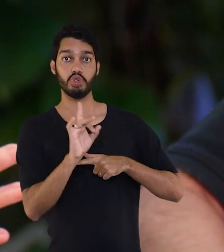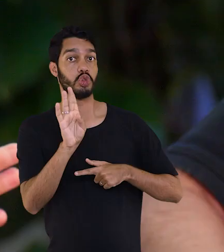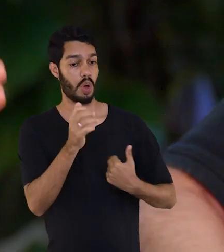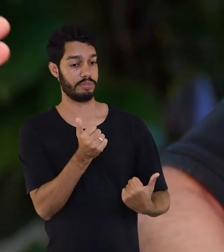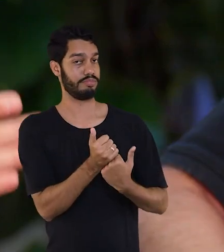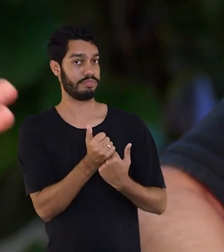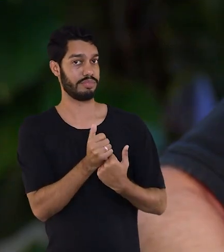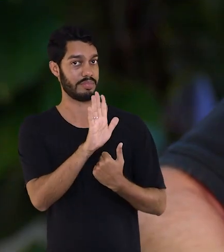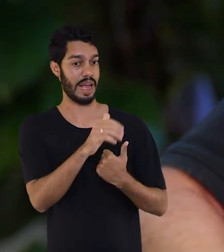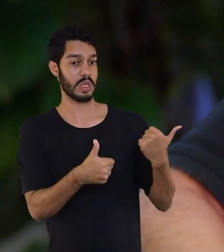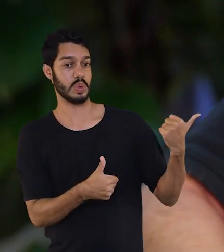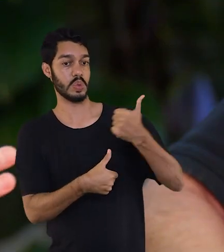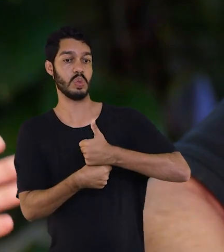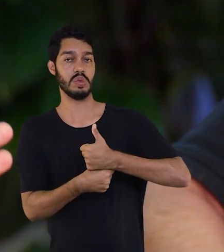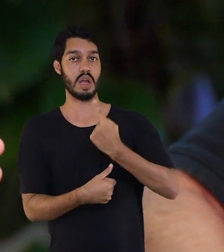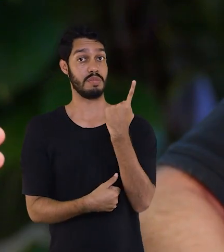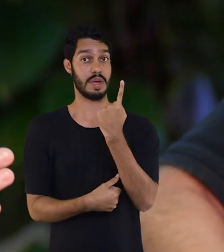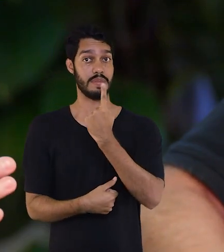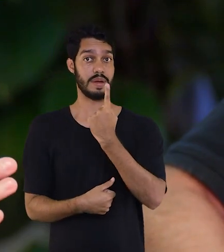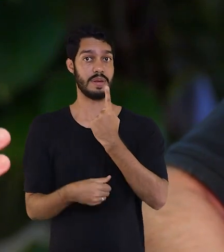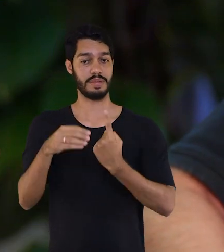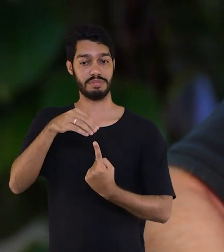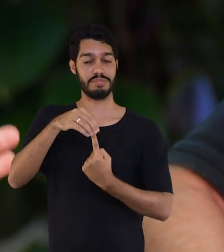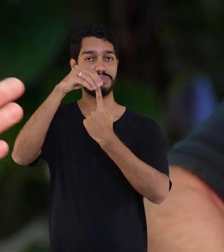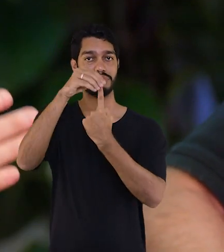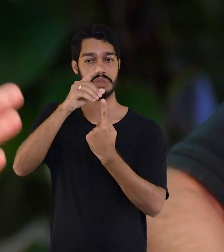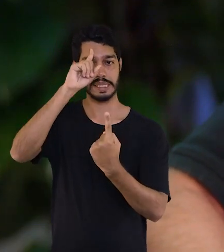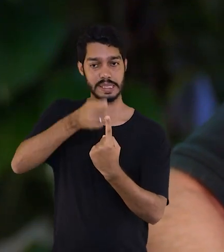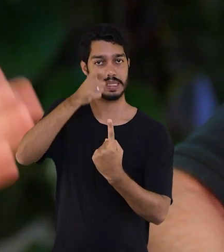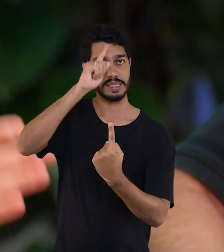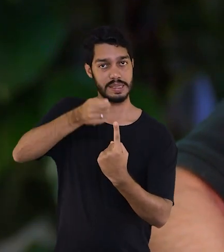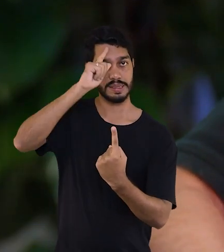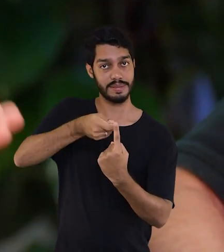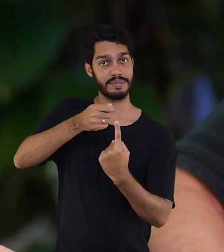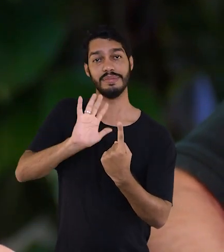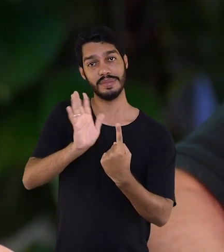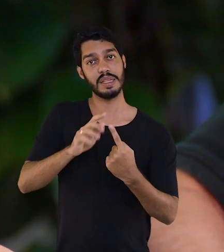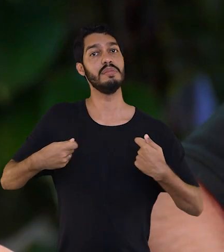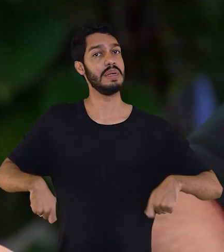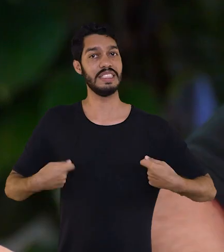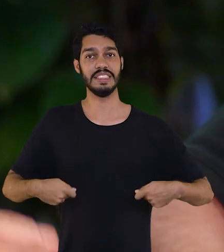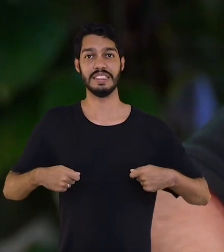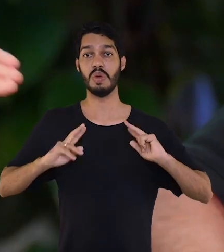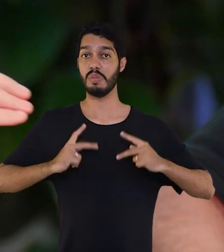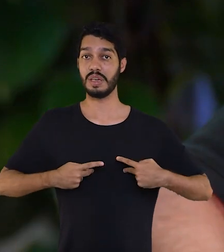uma ferramenta, ela é um meio para um fim, né? Ela não pode, em momento nenhum, ser essa diretiva totalizadora em tomadas de decisões como essa, que